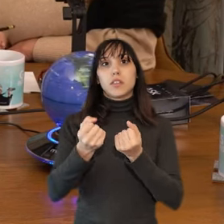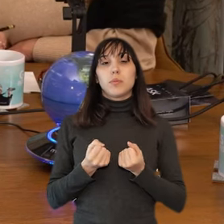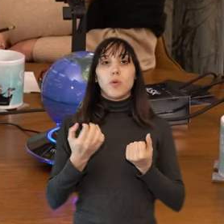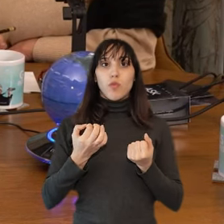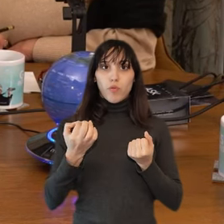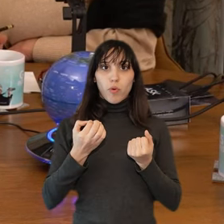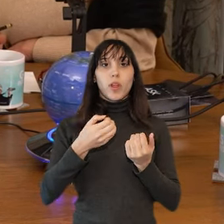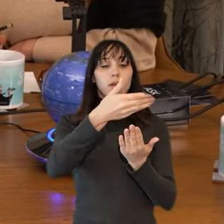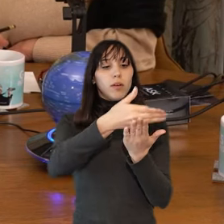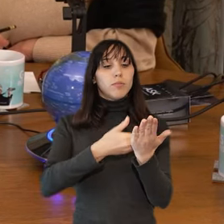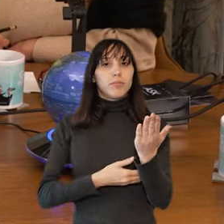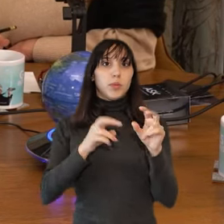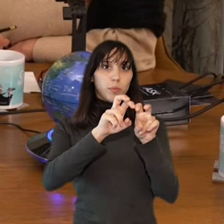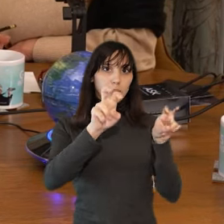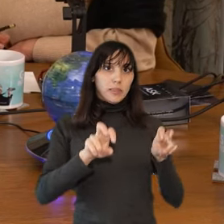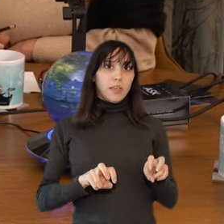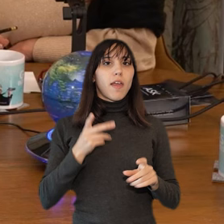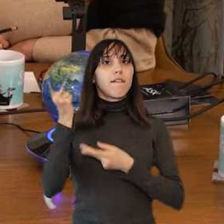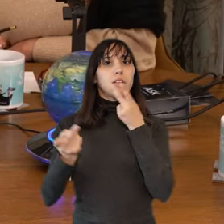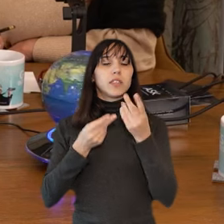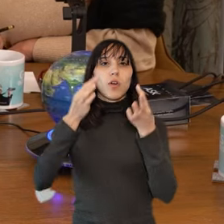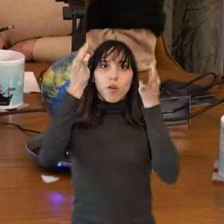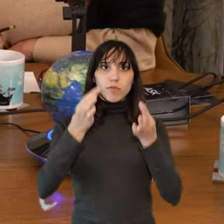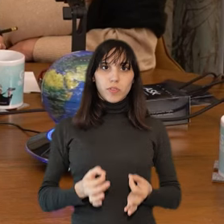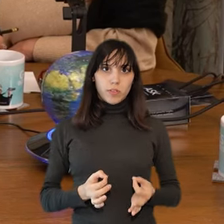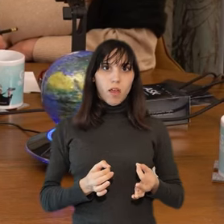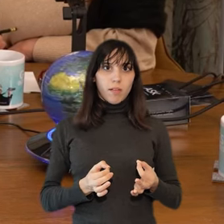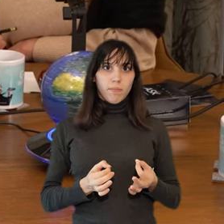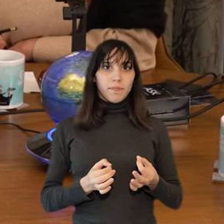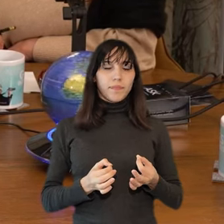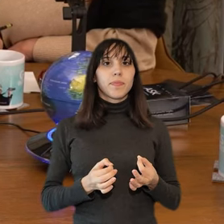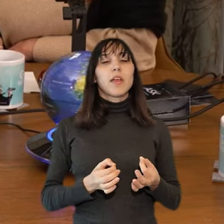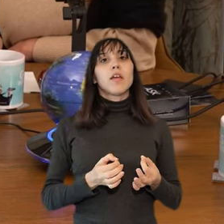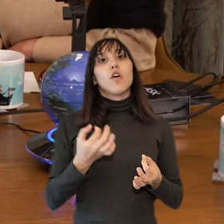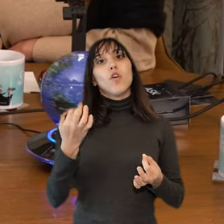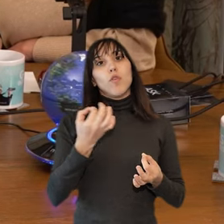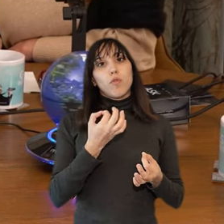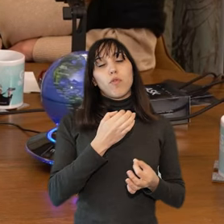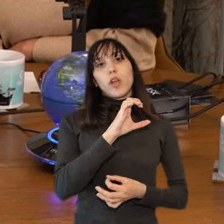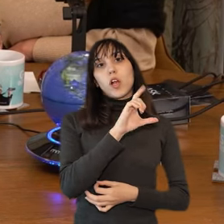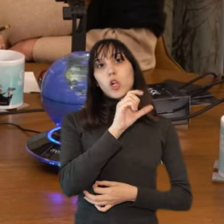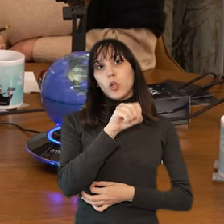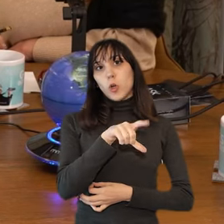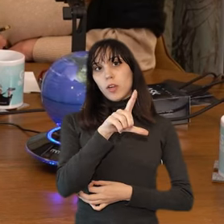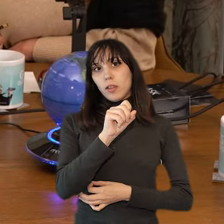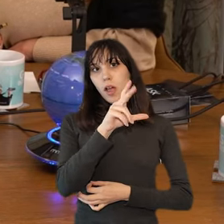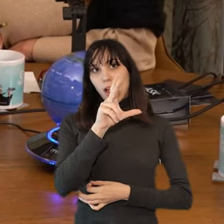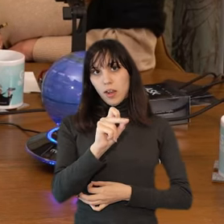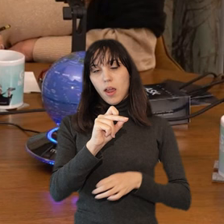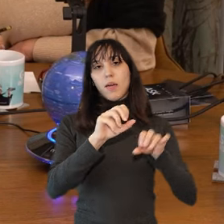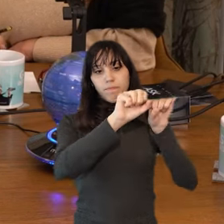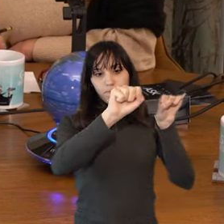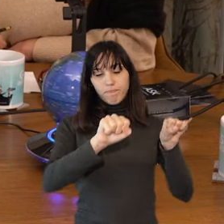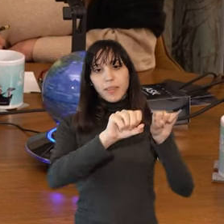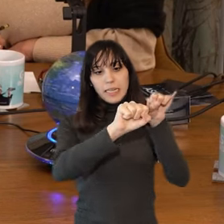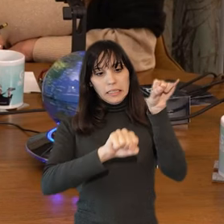trrp é o boletim de avaliação oficial da clon Lara emitido pela pela clon Lara não é e apostilado e